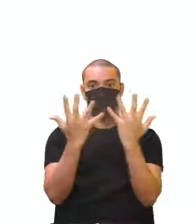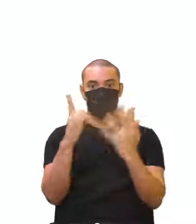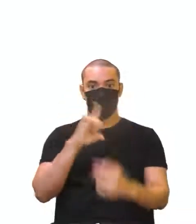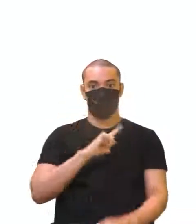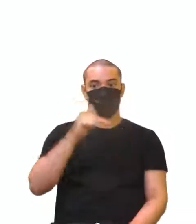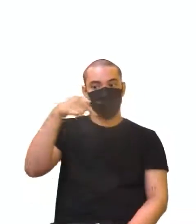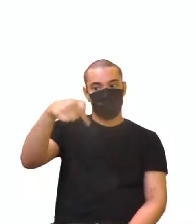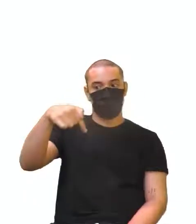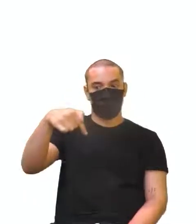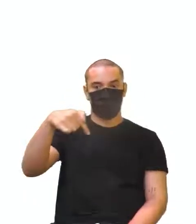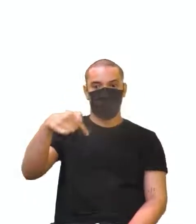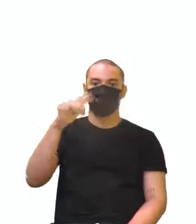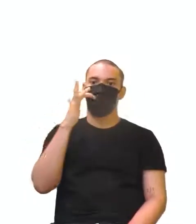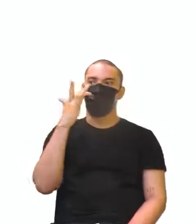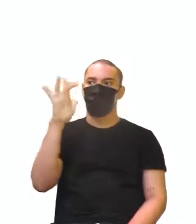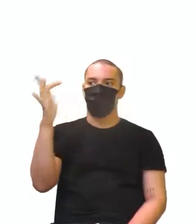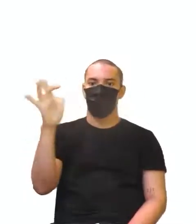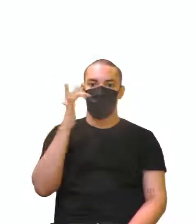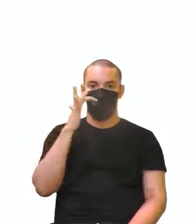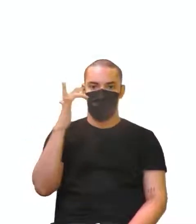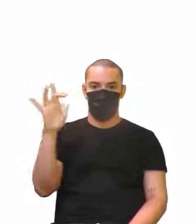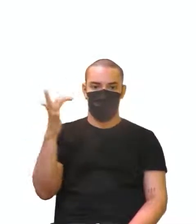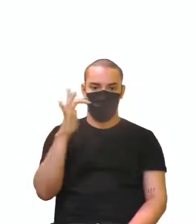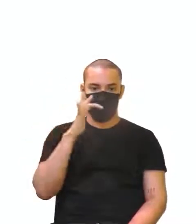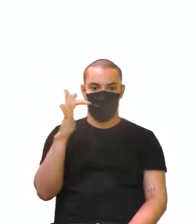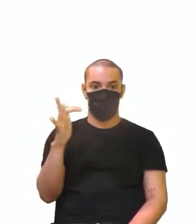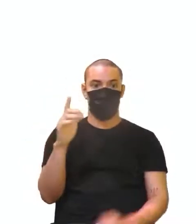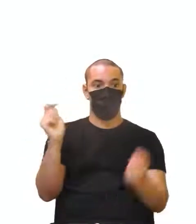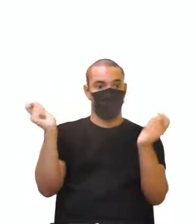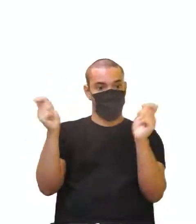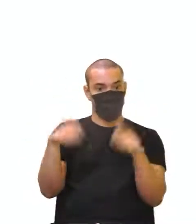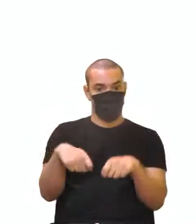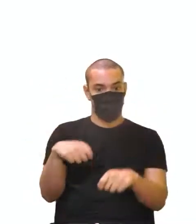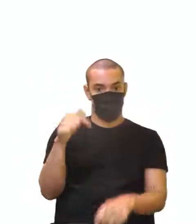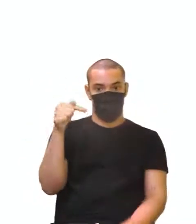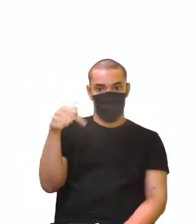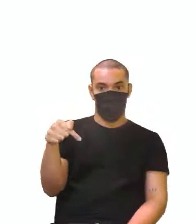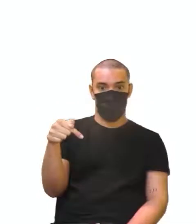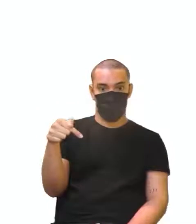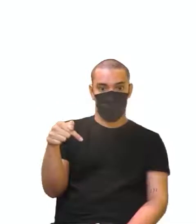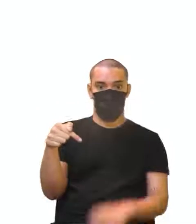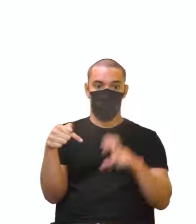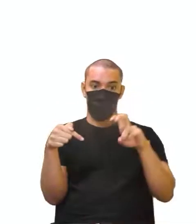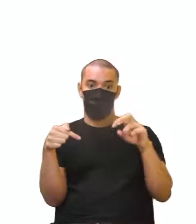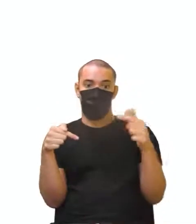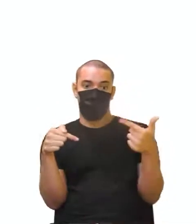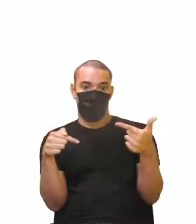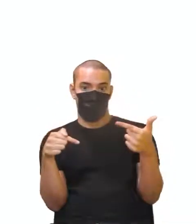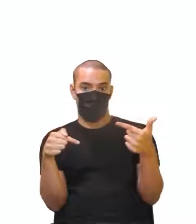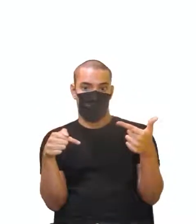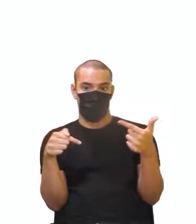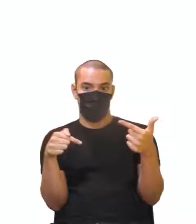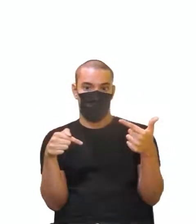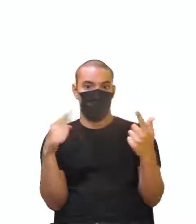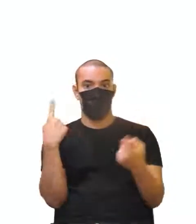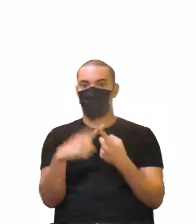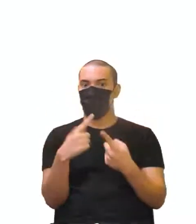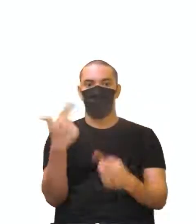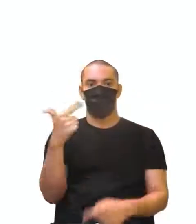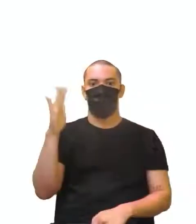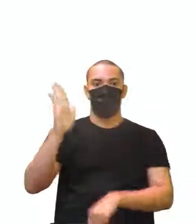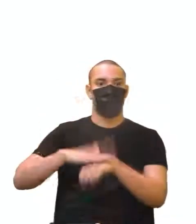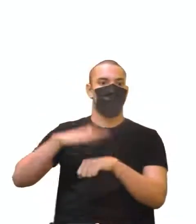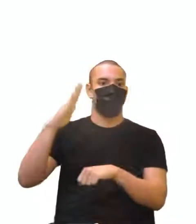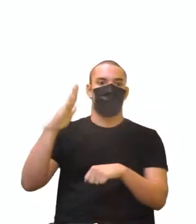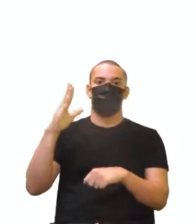7 cartas de ouros. Então, a chance que tem é 7 em 52, entendeu? Porque não tem como ter